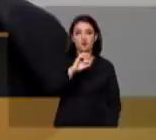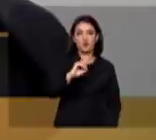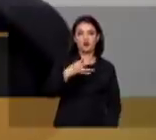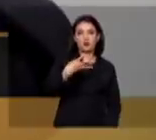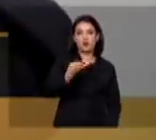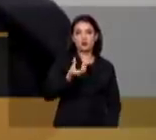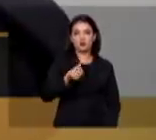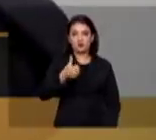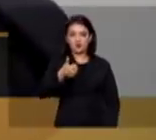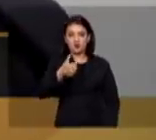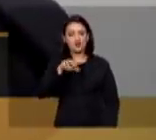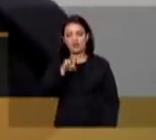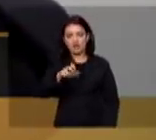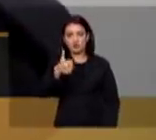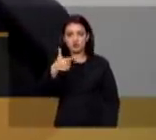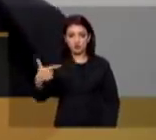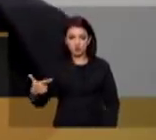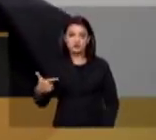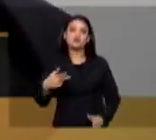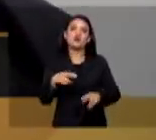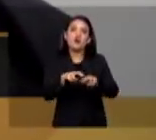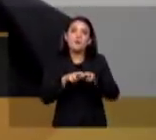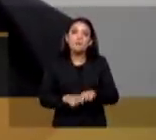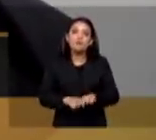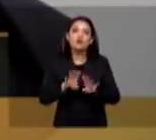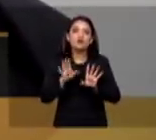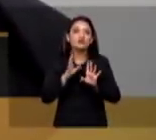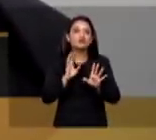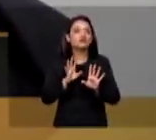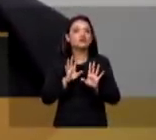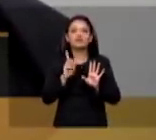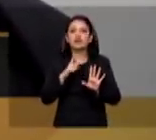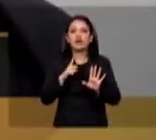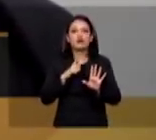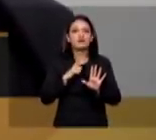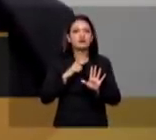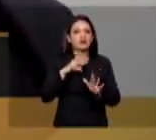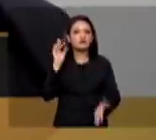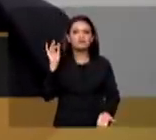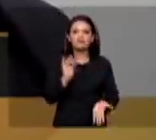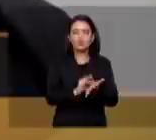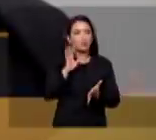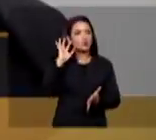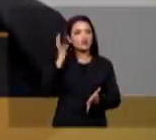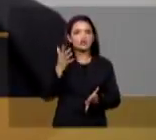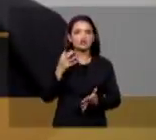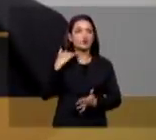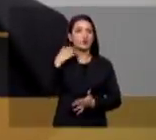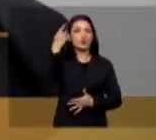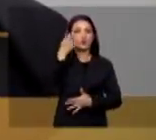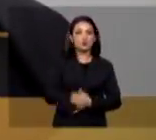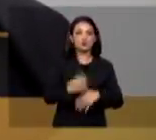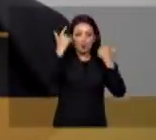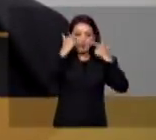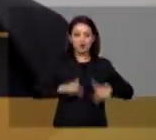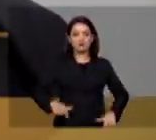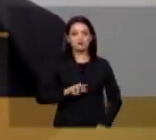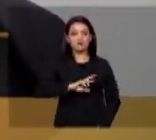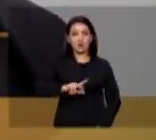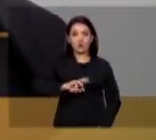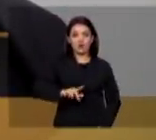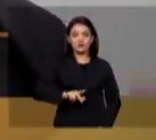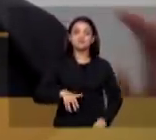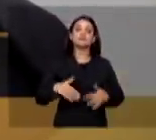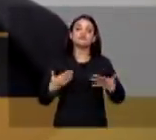50.46.512, ante o reconhecimento da quebra de parcialidade do magistrado, excepto. Destaco que a conclusão perfilhada pelo